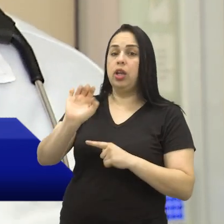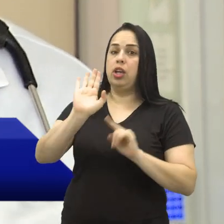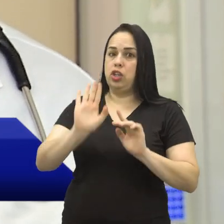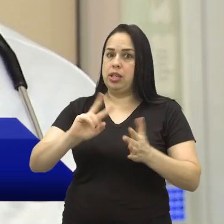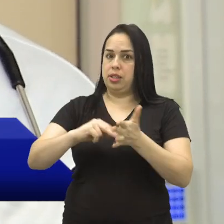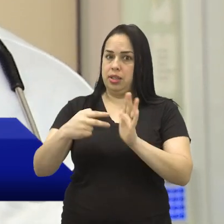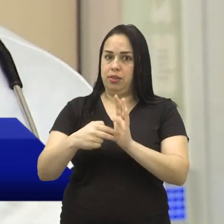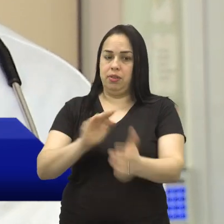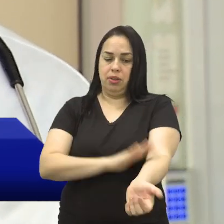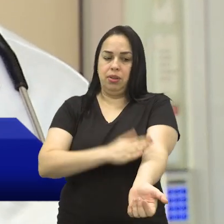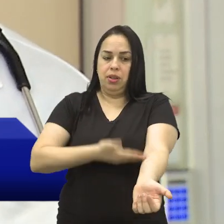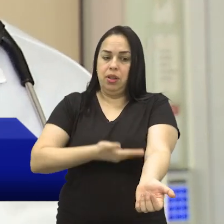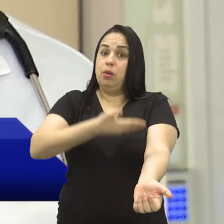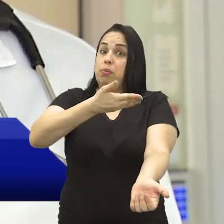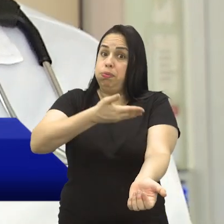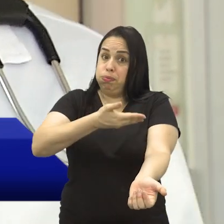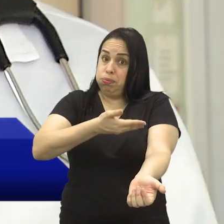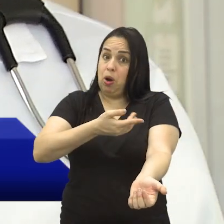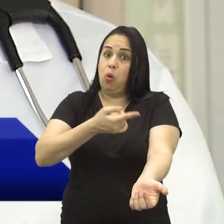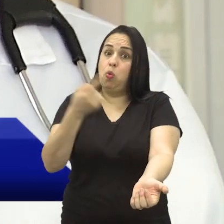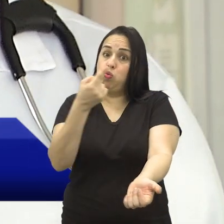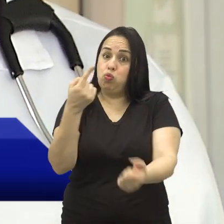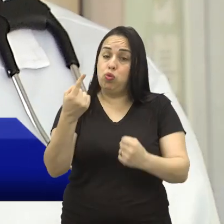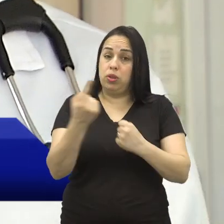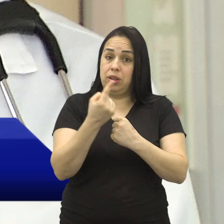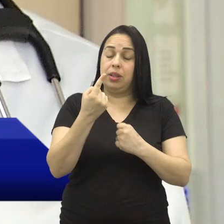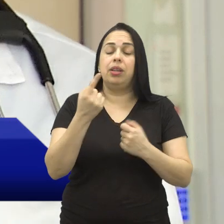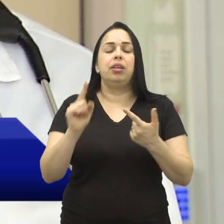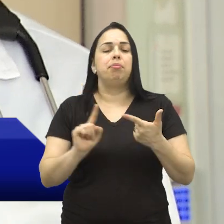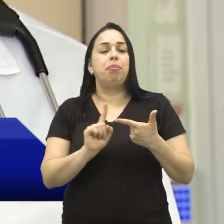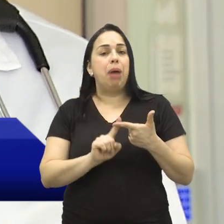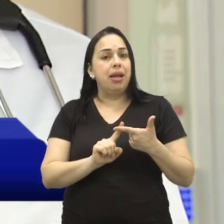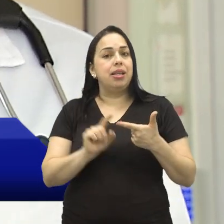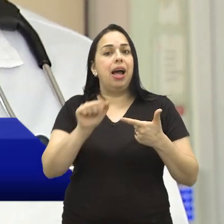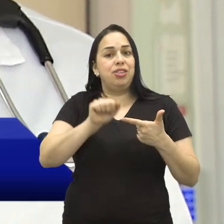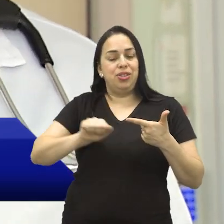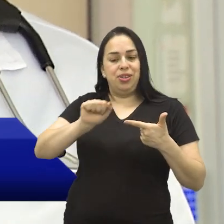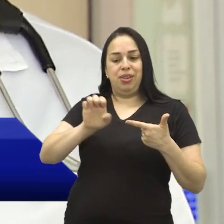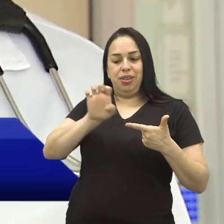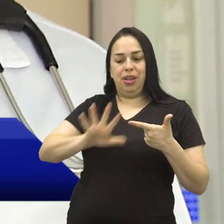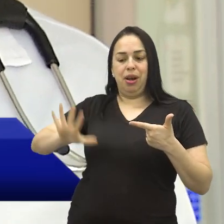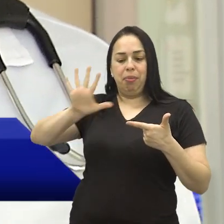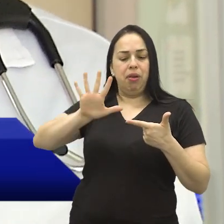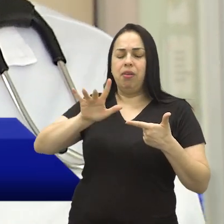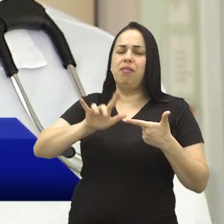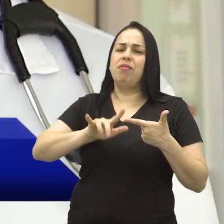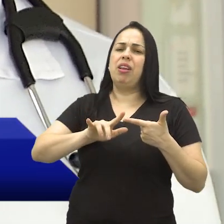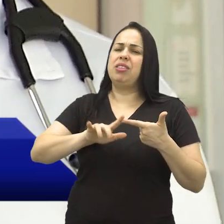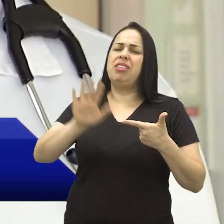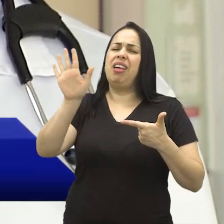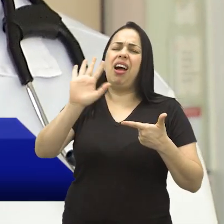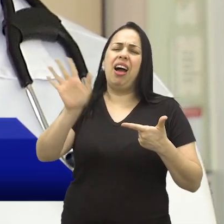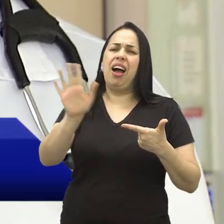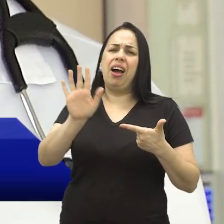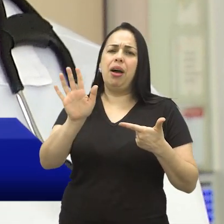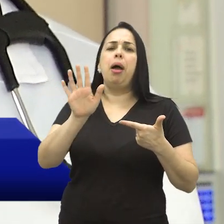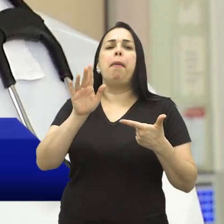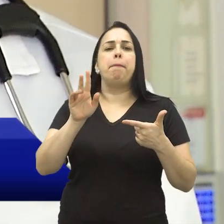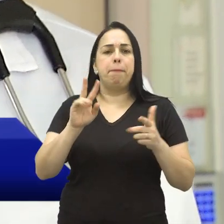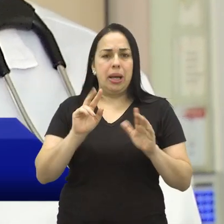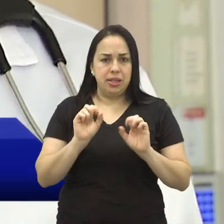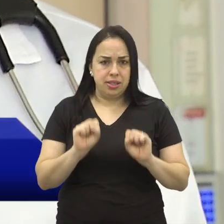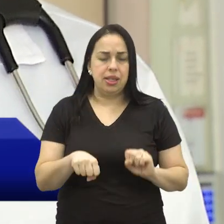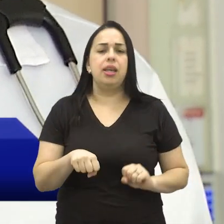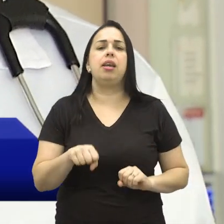hipertensão, que a gente diz hipertensão estágio 1, enquanto que a Sociedade Europeia não é tão restritiva assim, mas houve uma redução, sim,